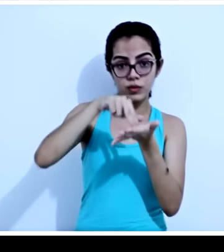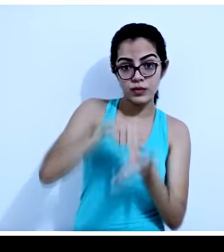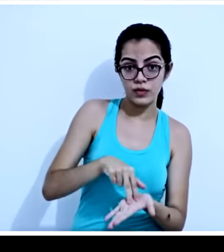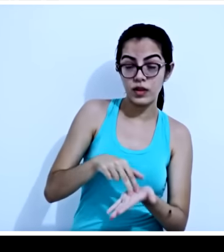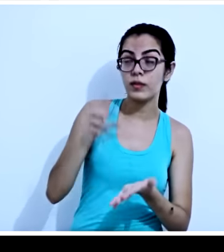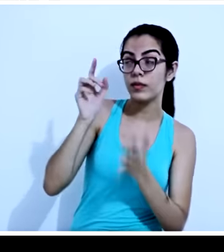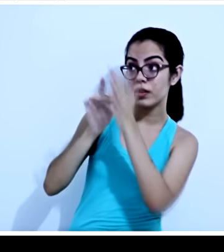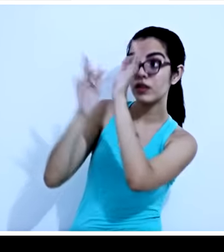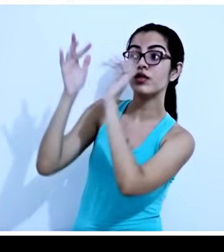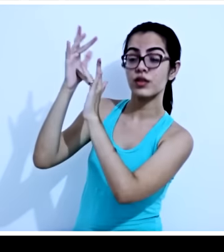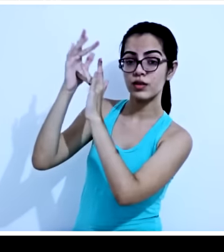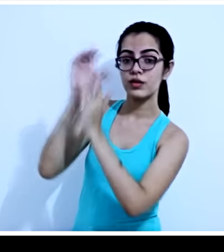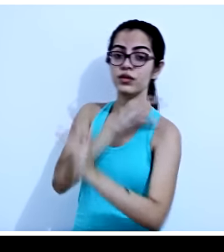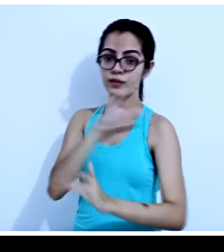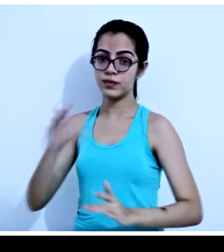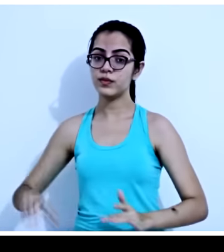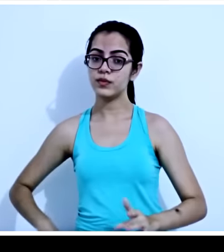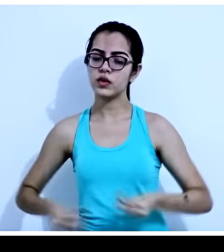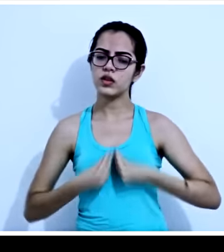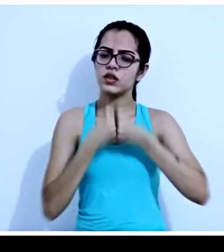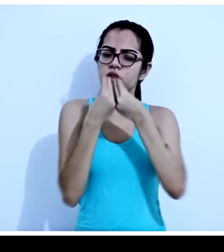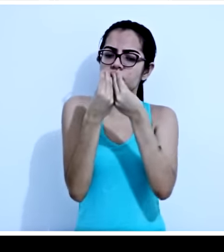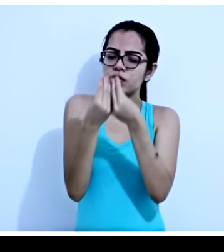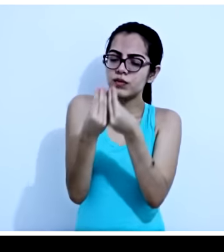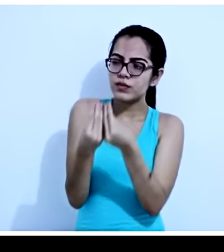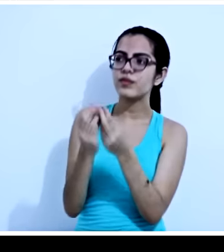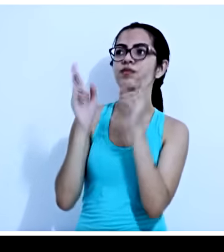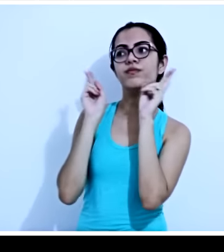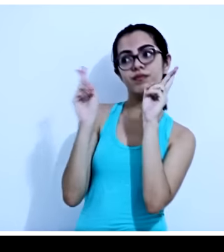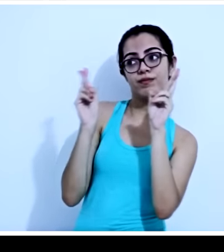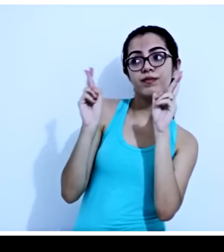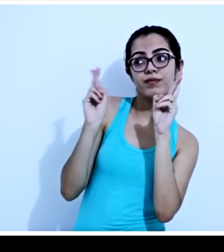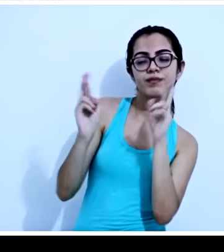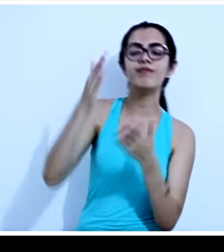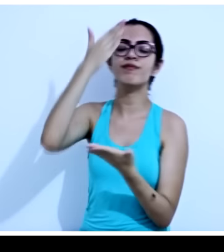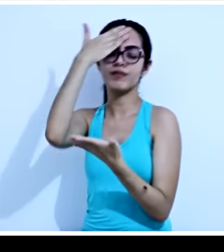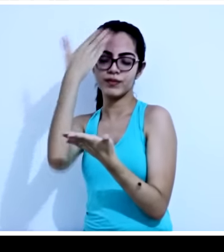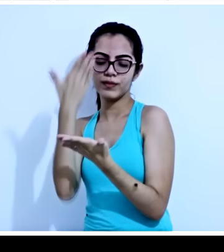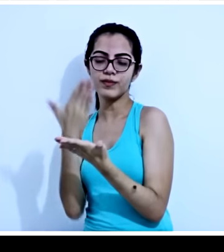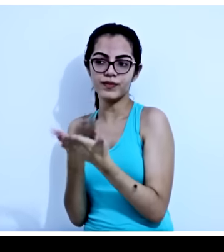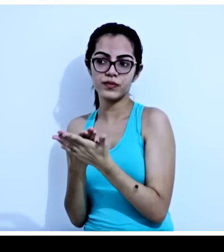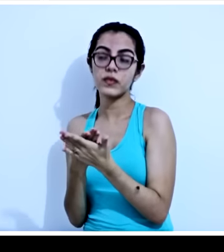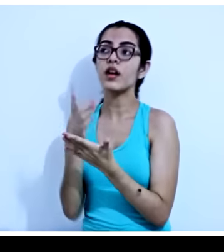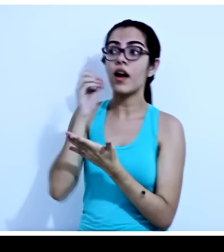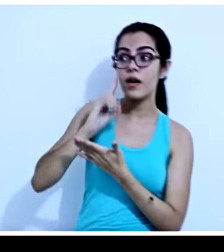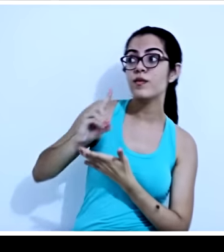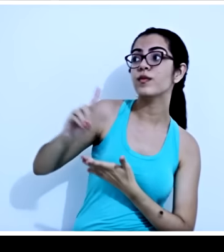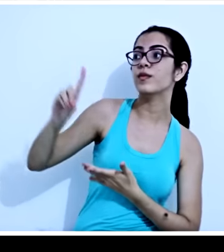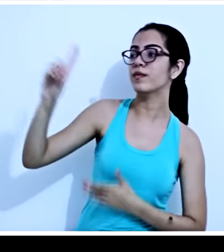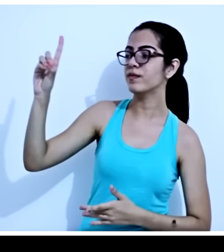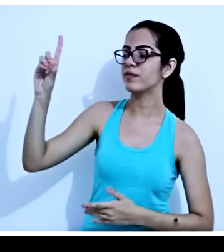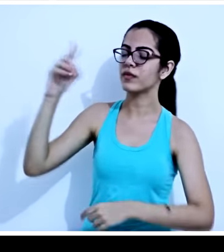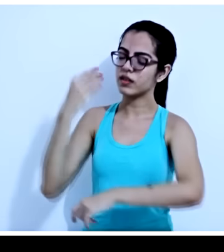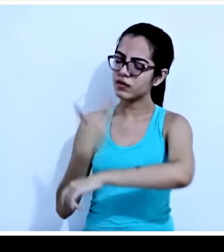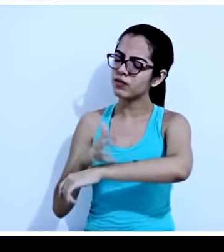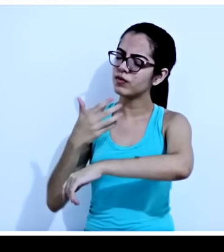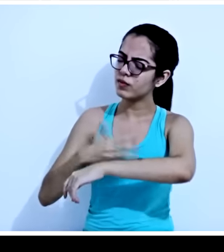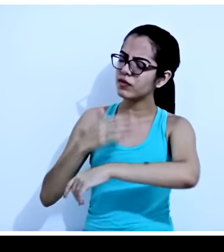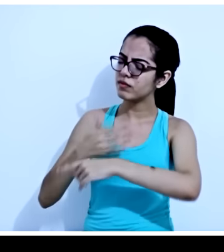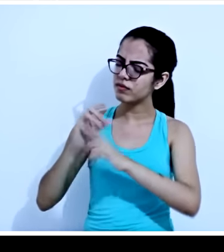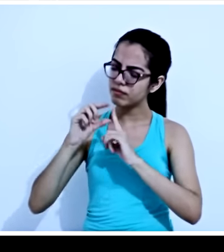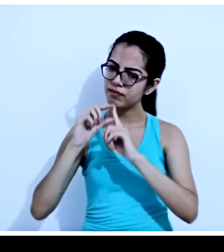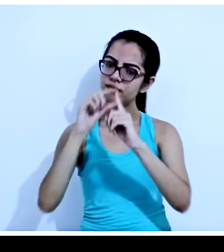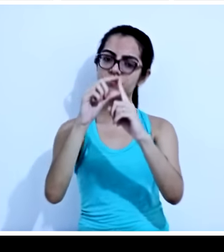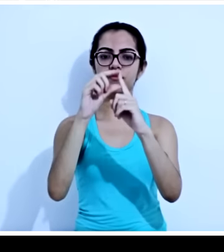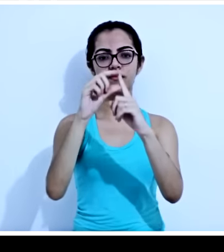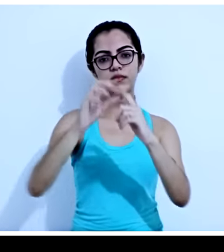É nele que devemos depositar a nossa confiança, a nossa esperança. É por ele que devemos praticar a sua